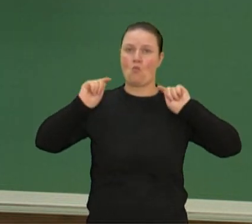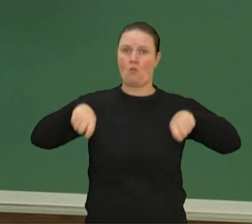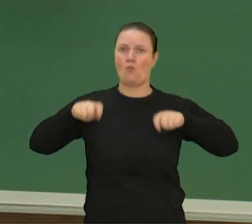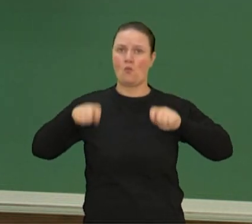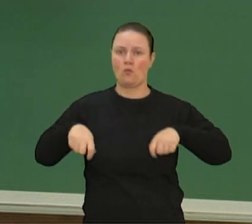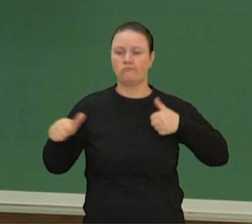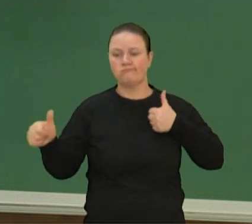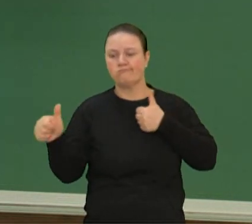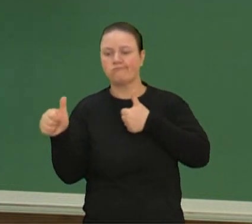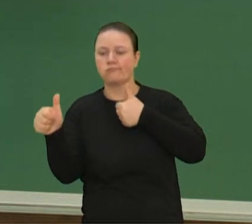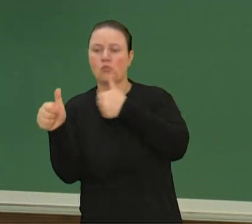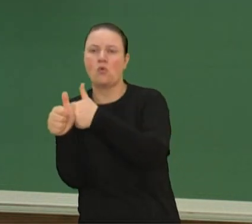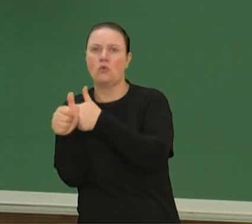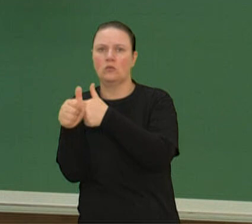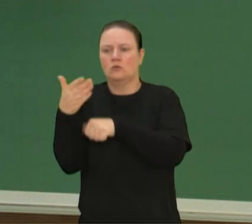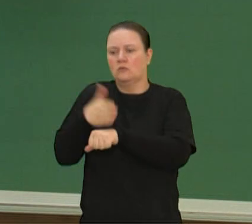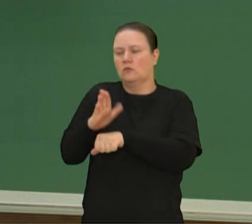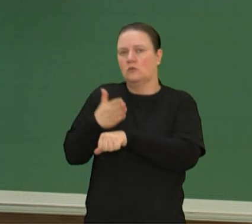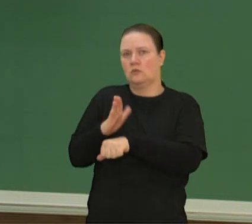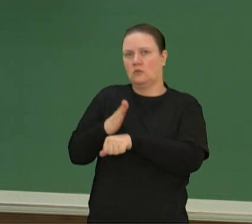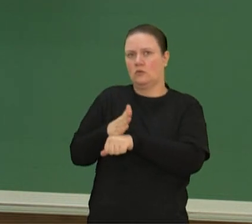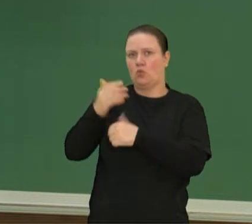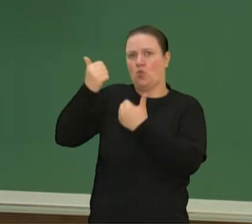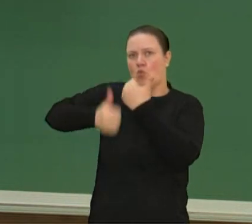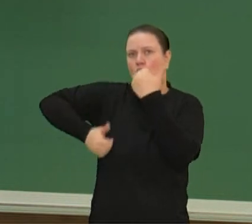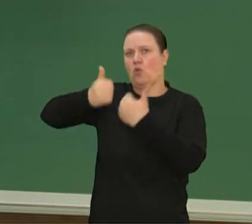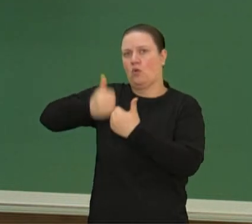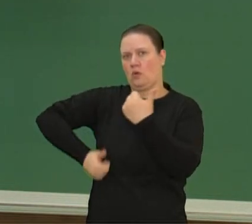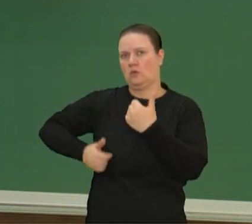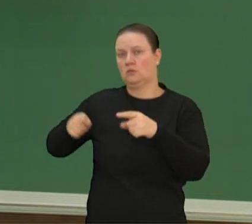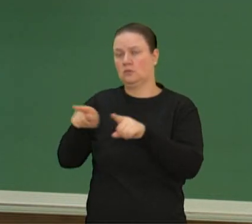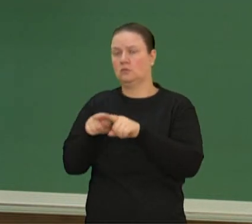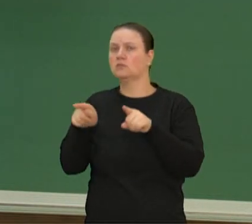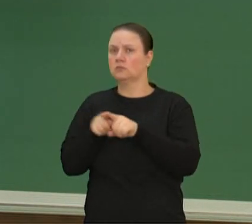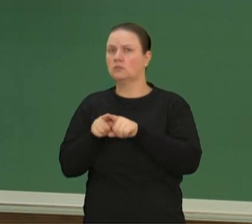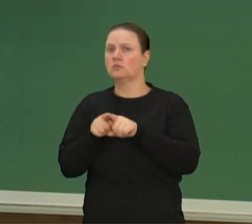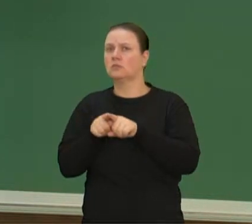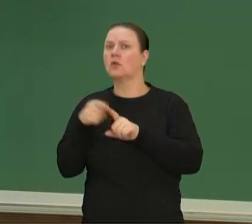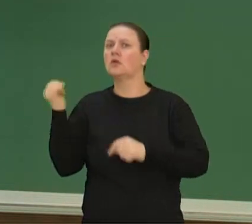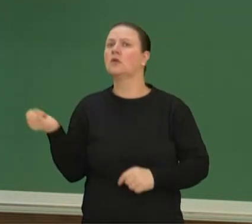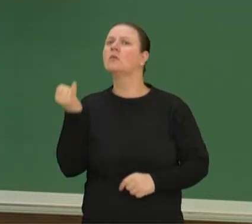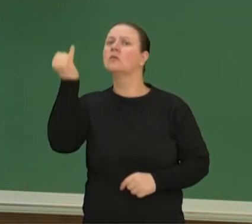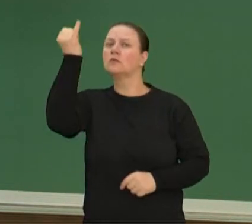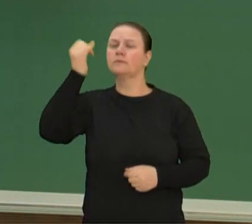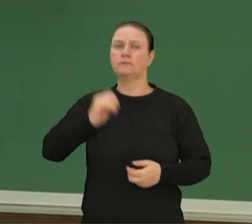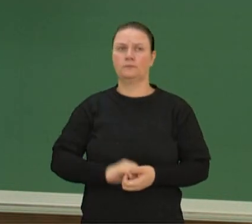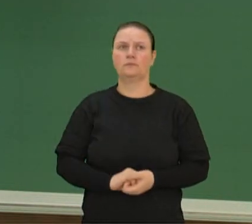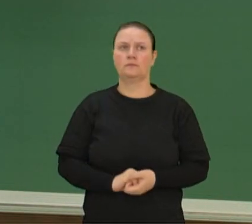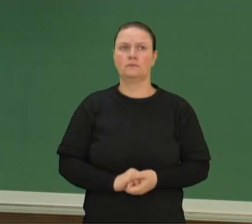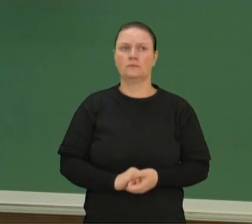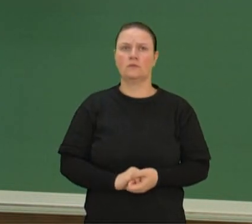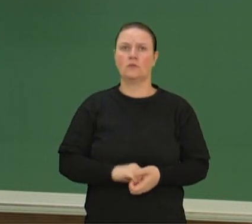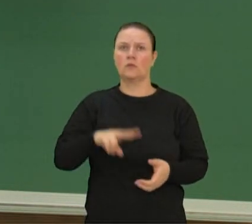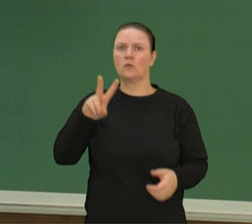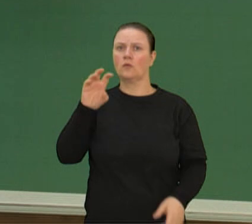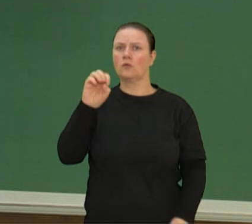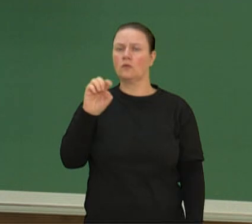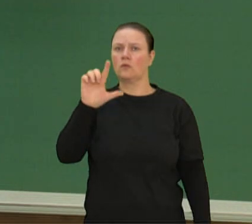aproximam do movimento realizado lá no esporte. Isso é uma consideração da especificidade. Volume de